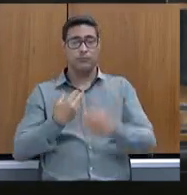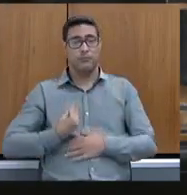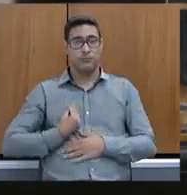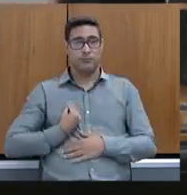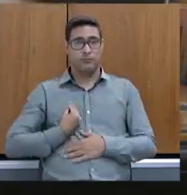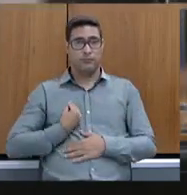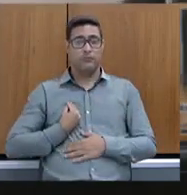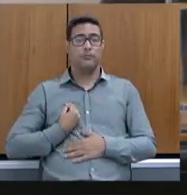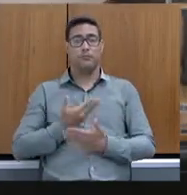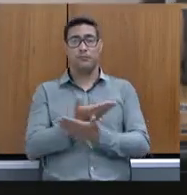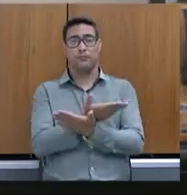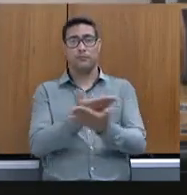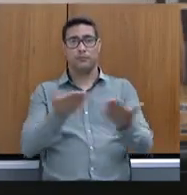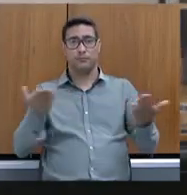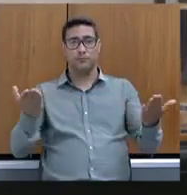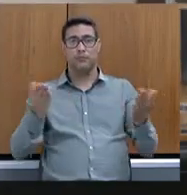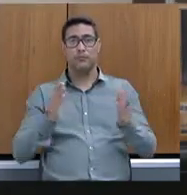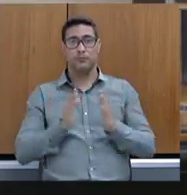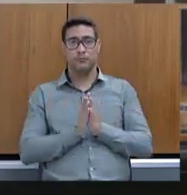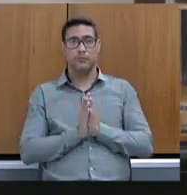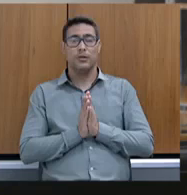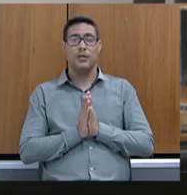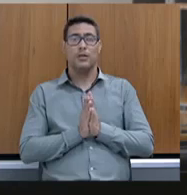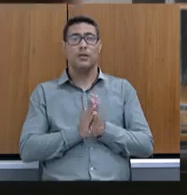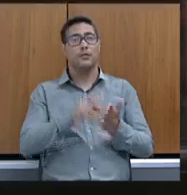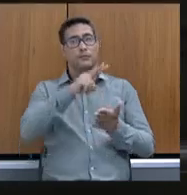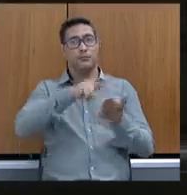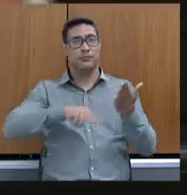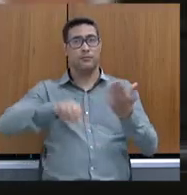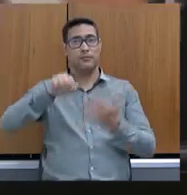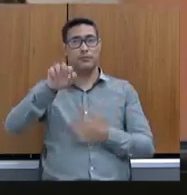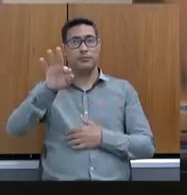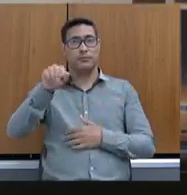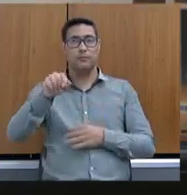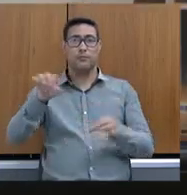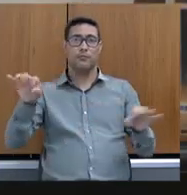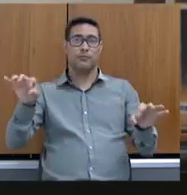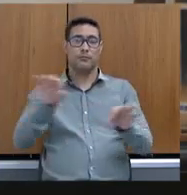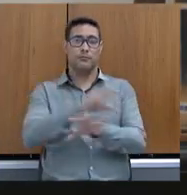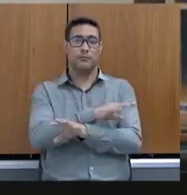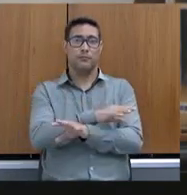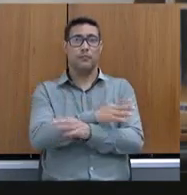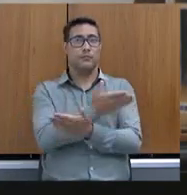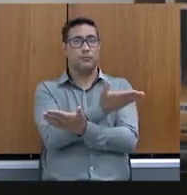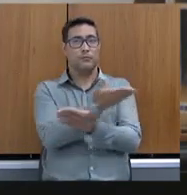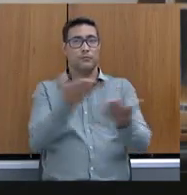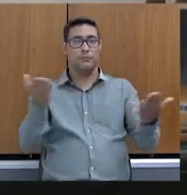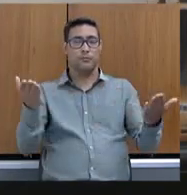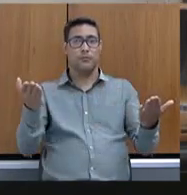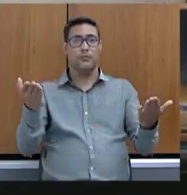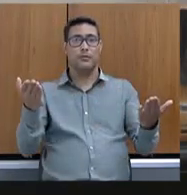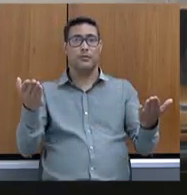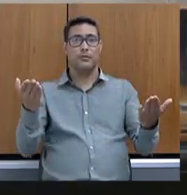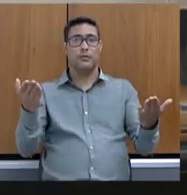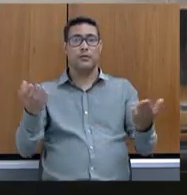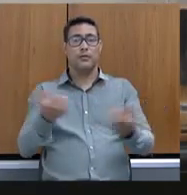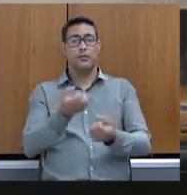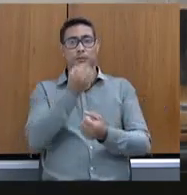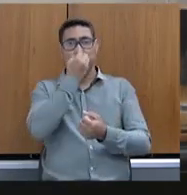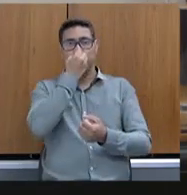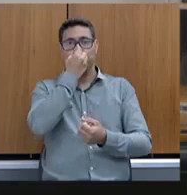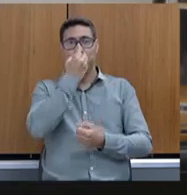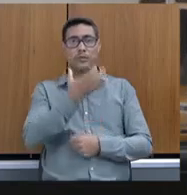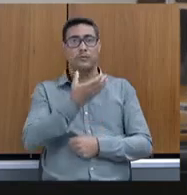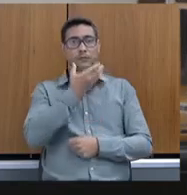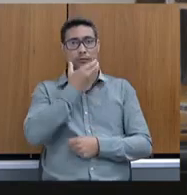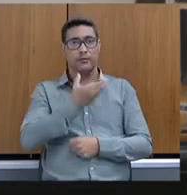dos parlamentares convidados e determina a lavadora da ata e encerra o trabalho desejando a todos um santo abençoado Natal